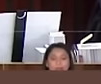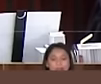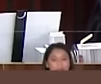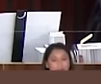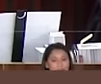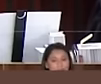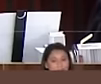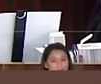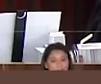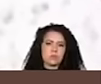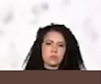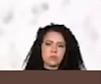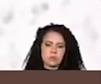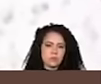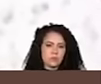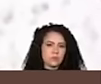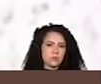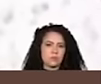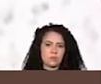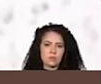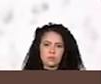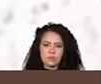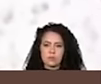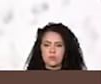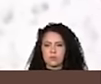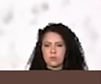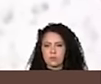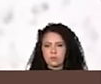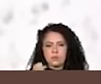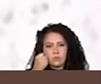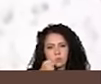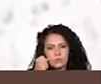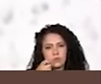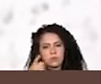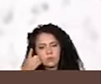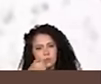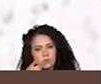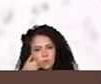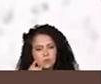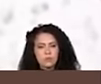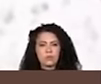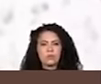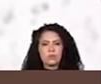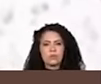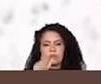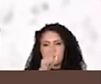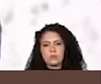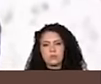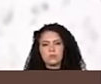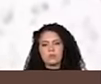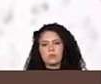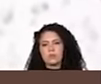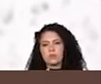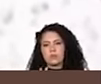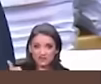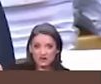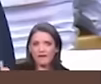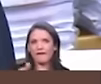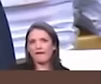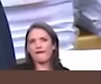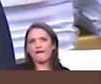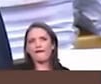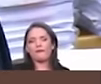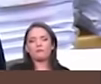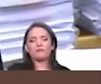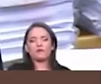ficado as marcas de coragem diligência assertividade E retidão